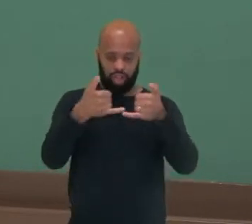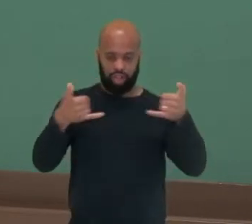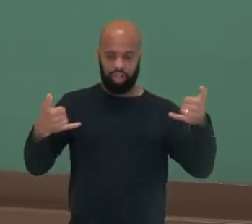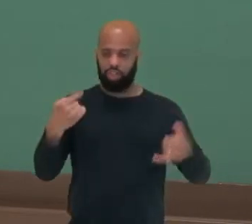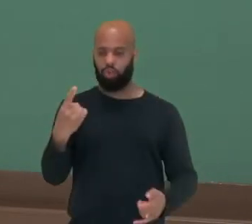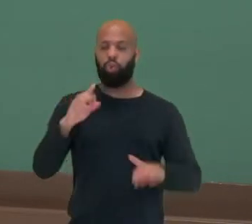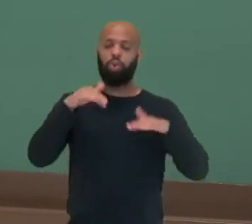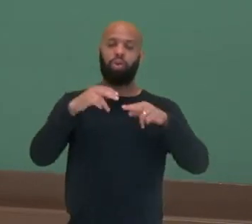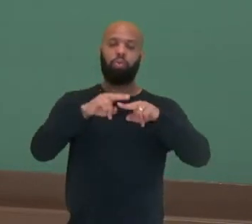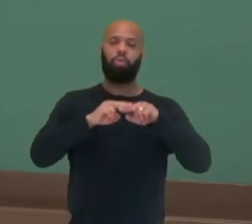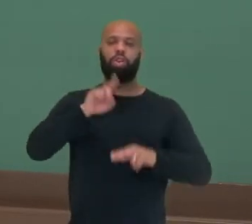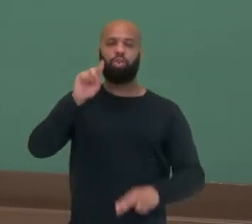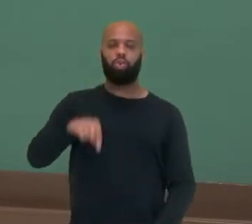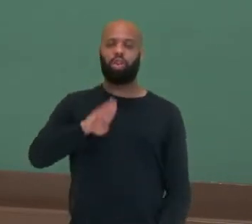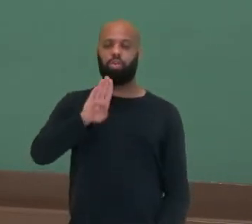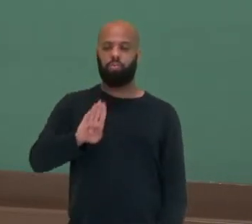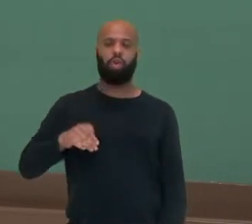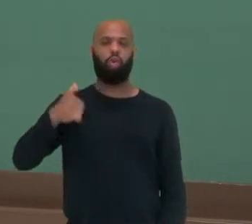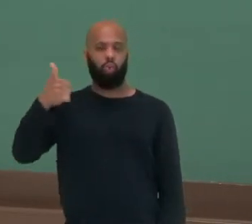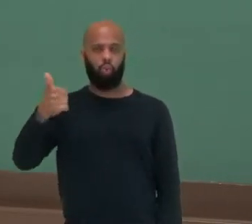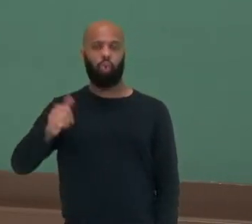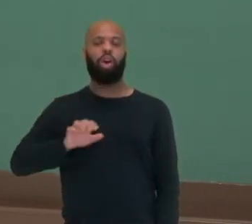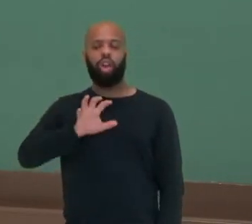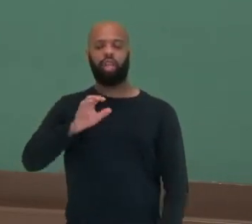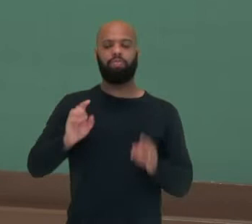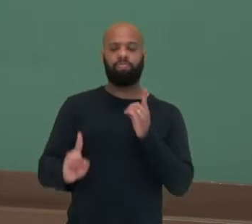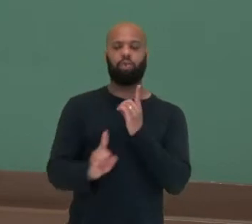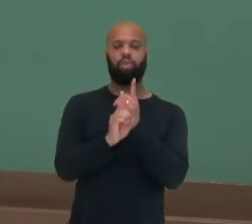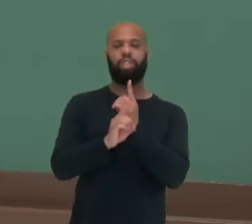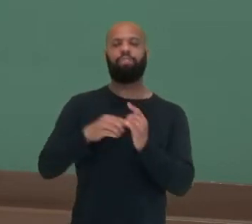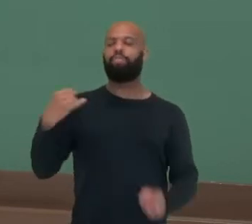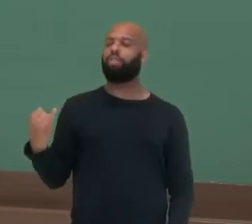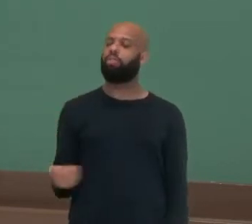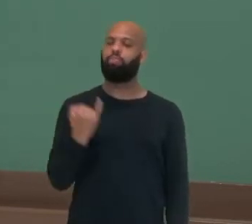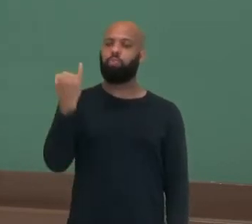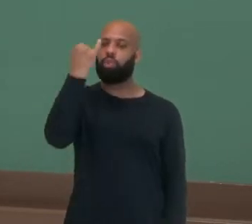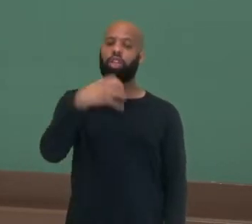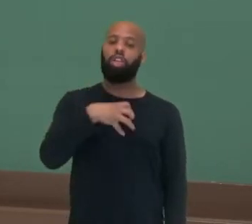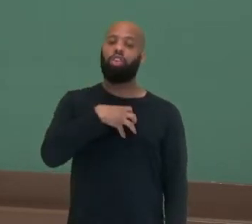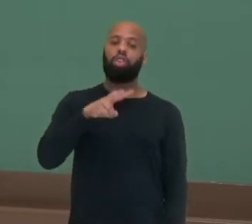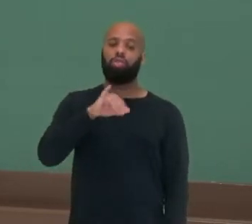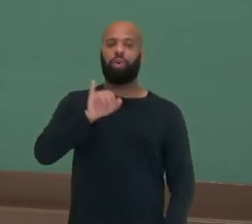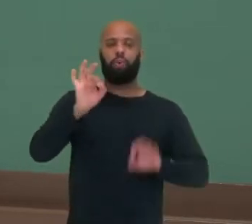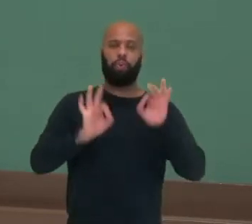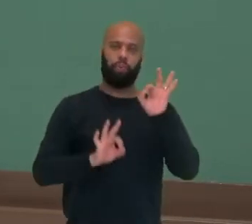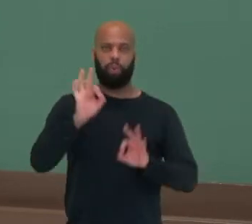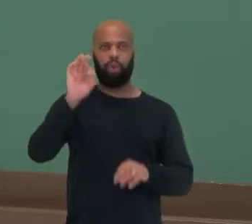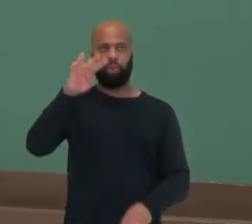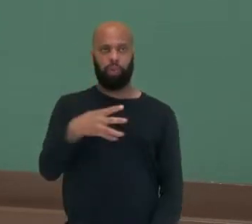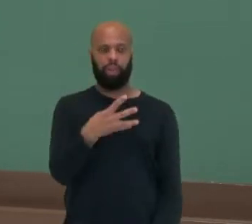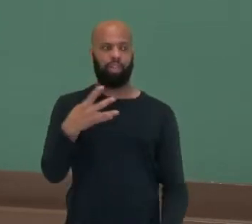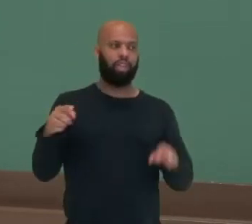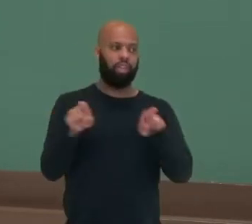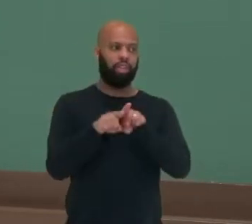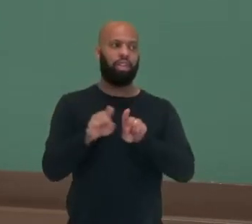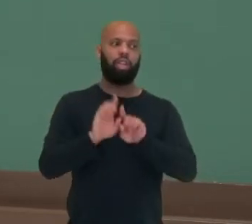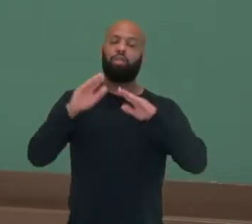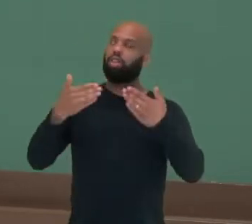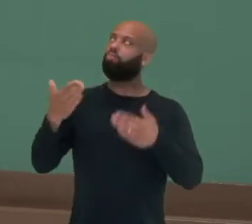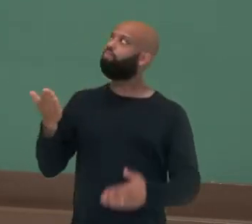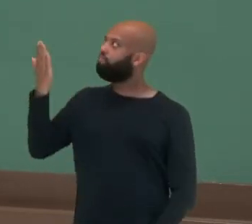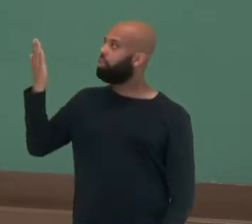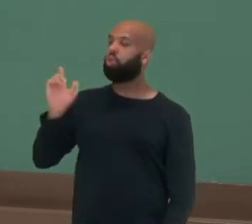portanto B1. Essa localização é fundamental para a gente poder programar a planilha. Então aqui